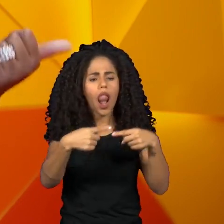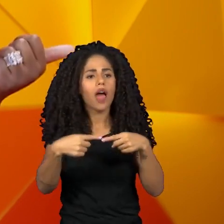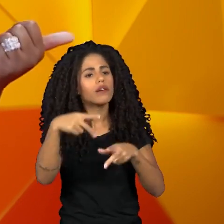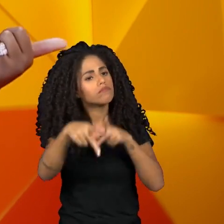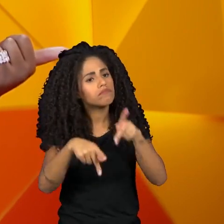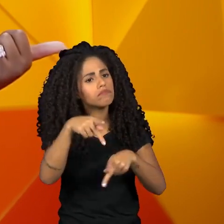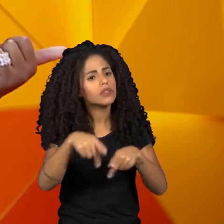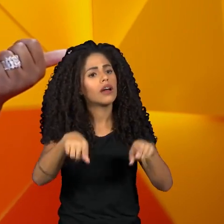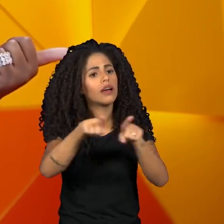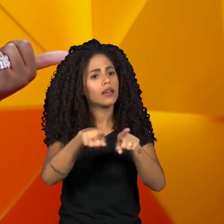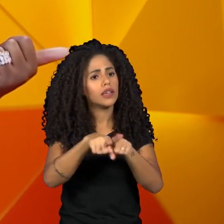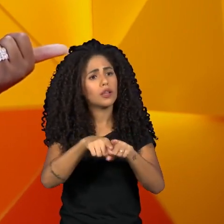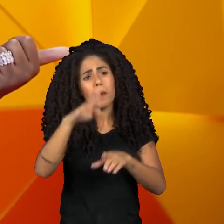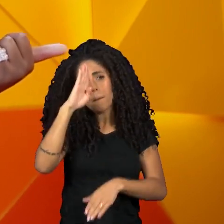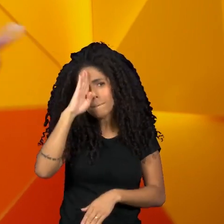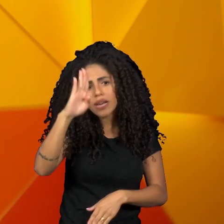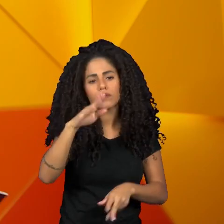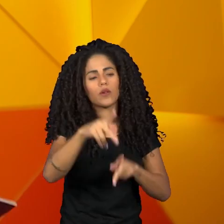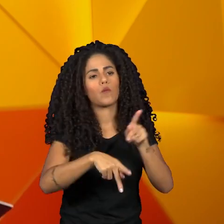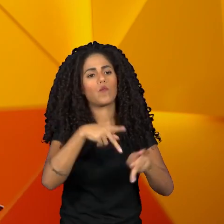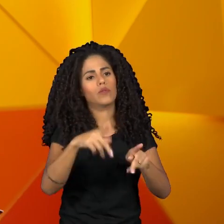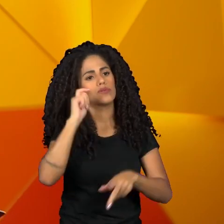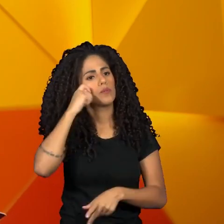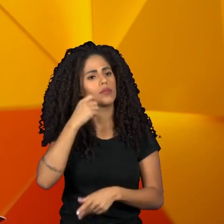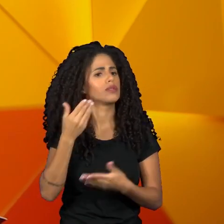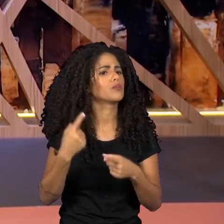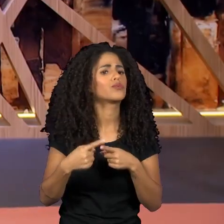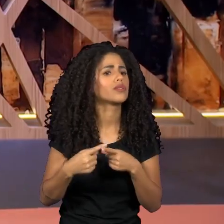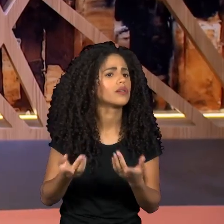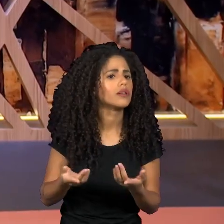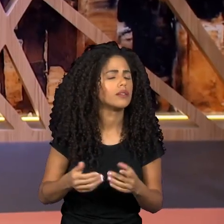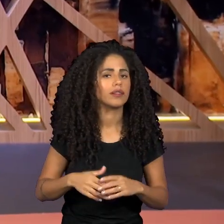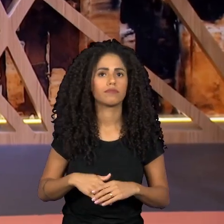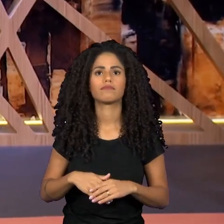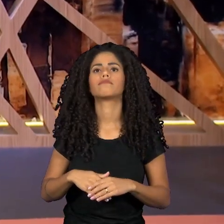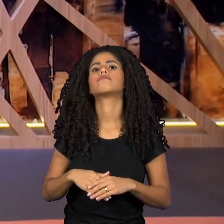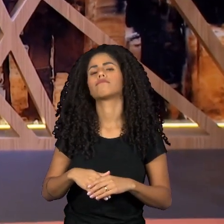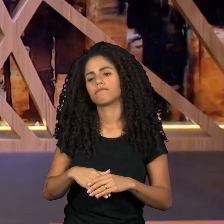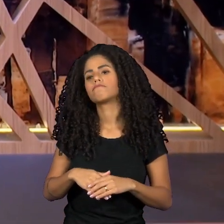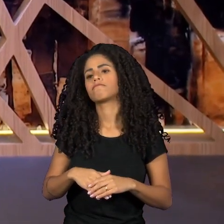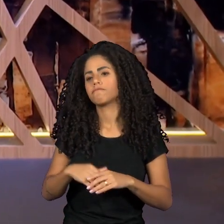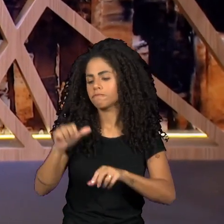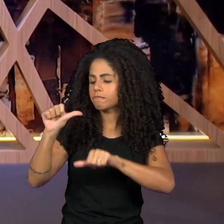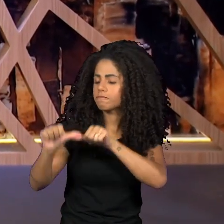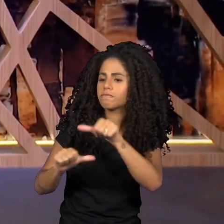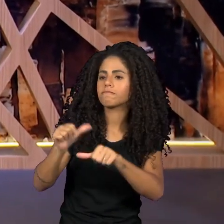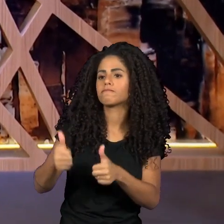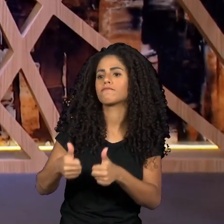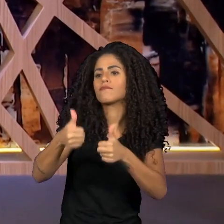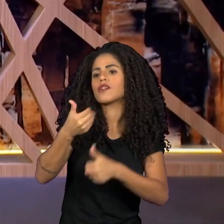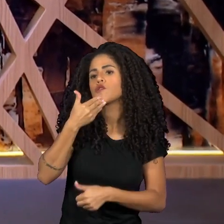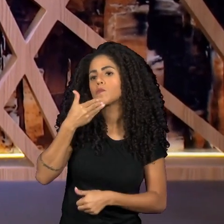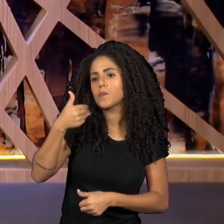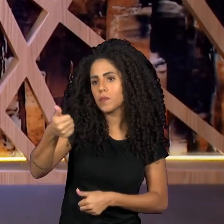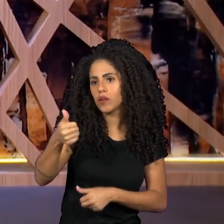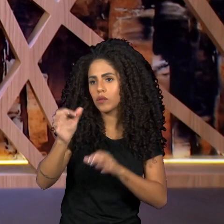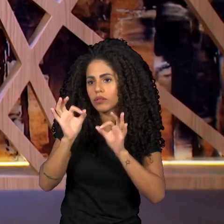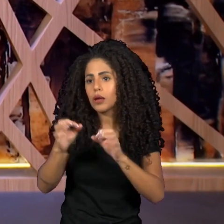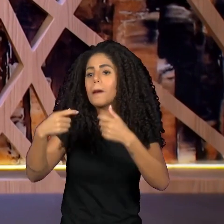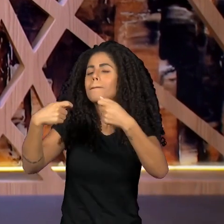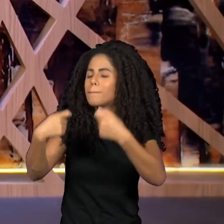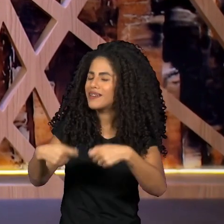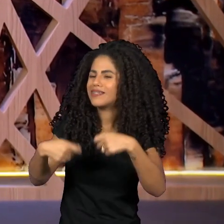e principalmente dessa população que a gente está mostrando hoje aqui no programa. Não há nenhuma transformação possível que não seja mediado